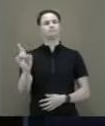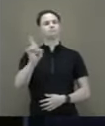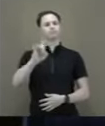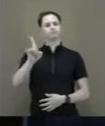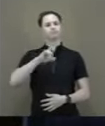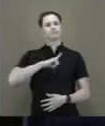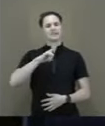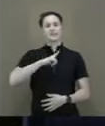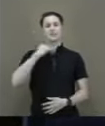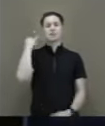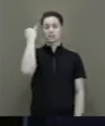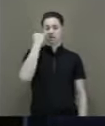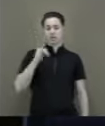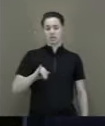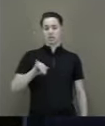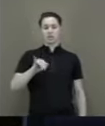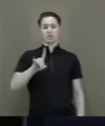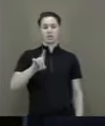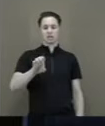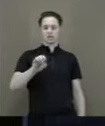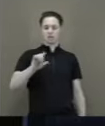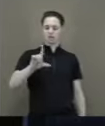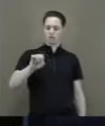partidárias ou ideológicas, pois, no meu